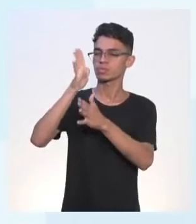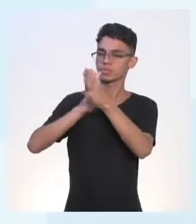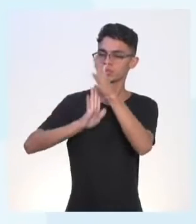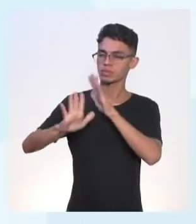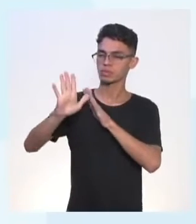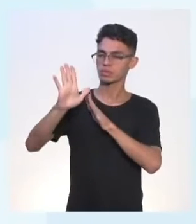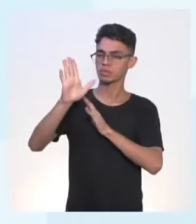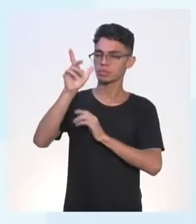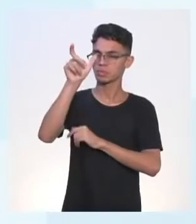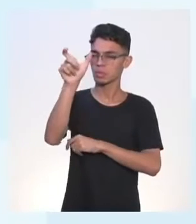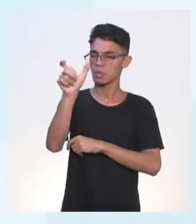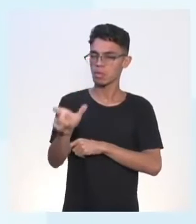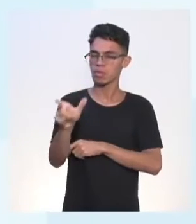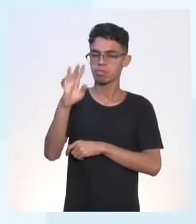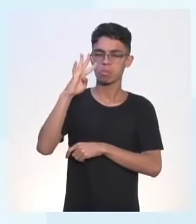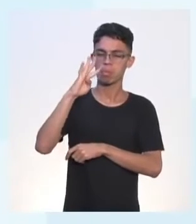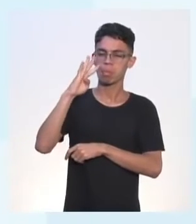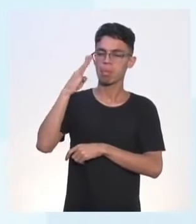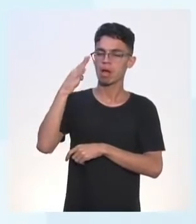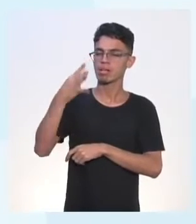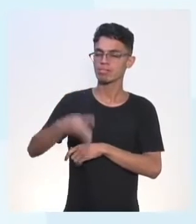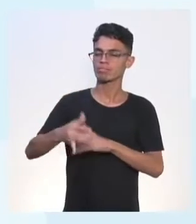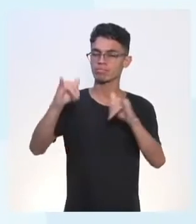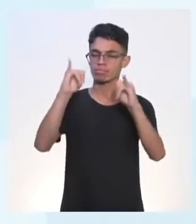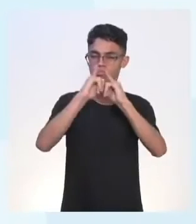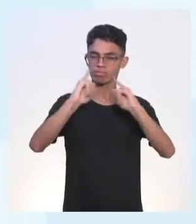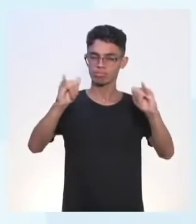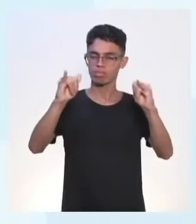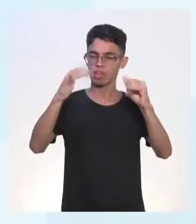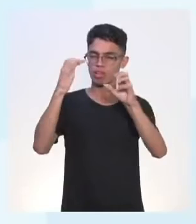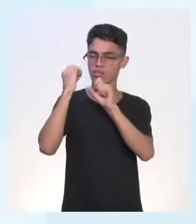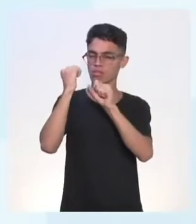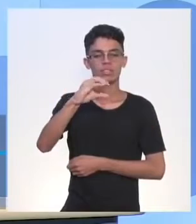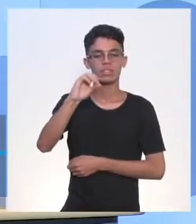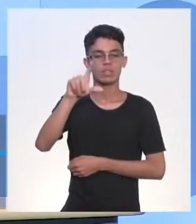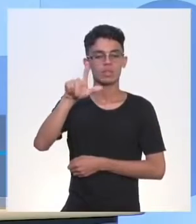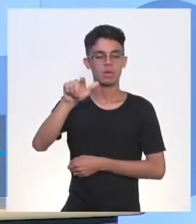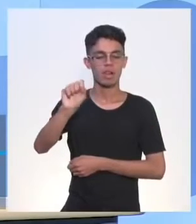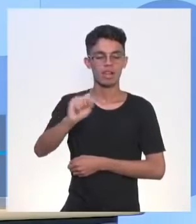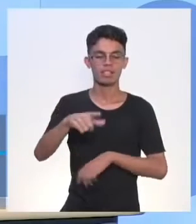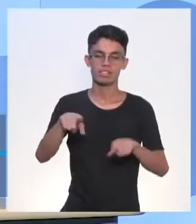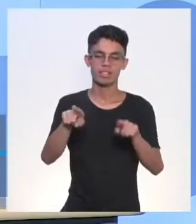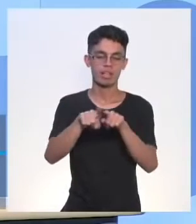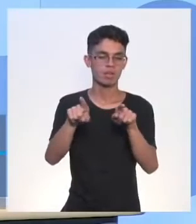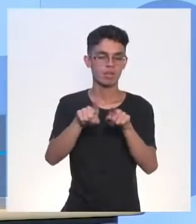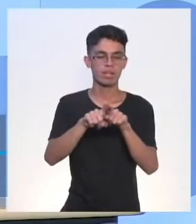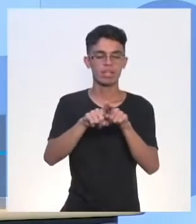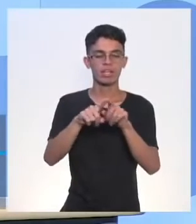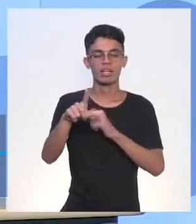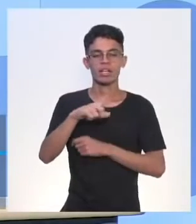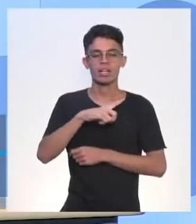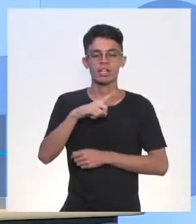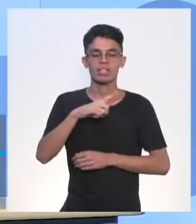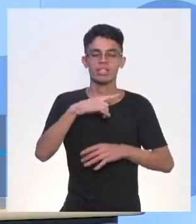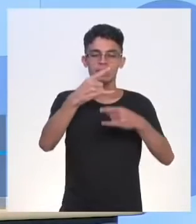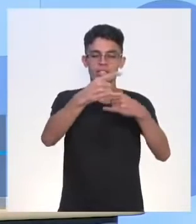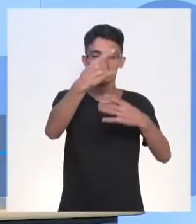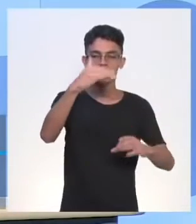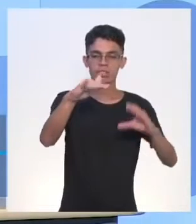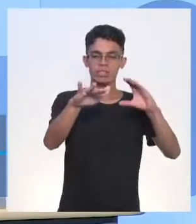de algum protagonista da proclamação da República? E nós temos uma contribuição aqui de